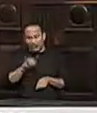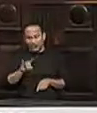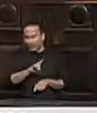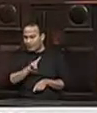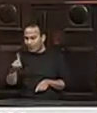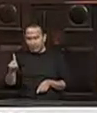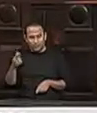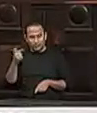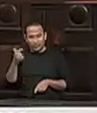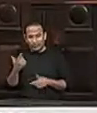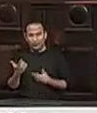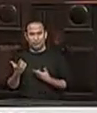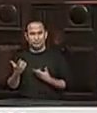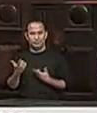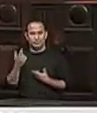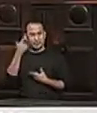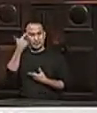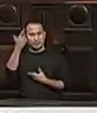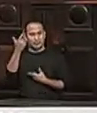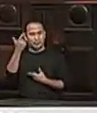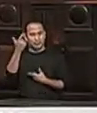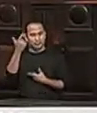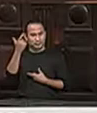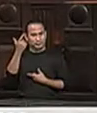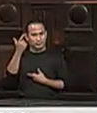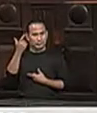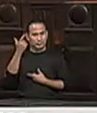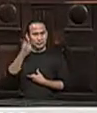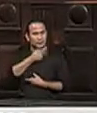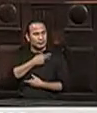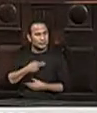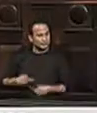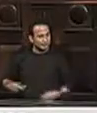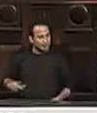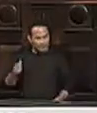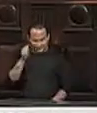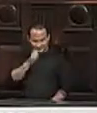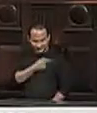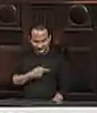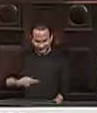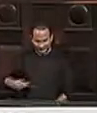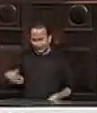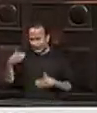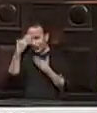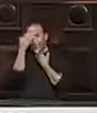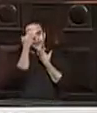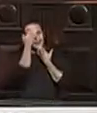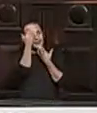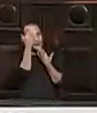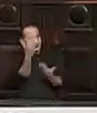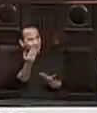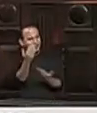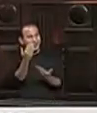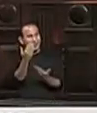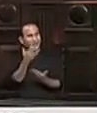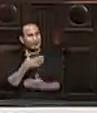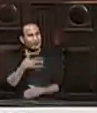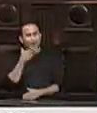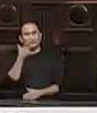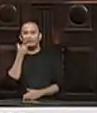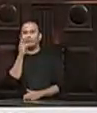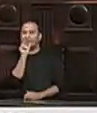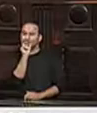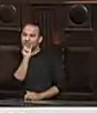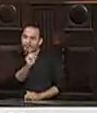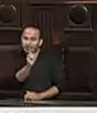tem lógica isso. Então, senhor presidente, senhora presidente, eu agradeço aqui, termino as minhas palavras, dizendo mais